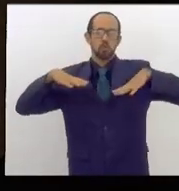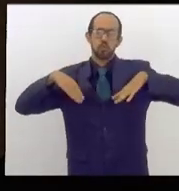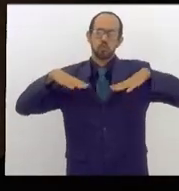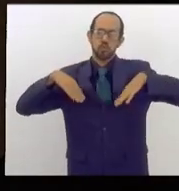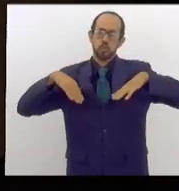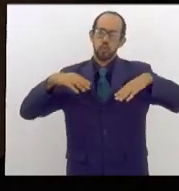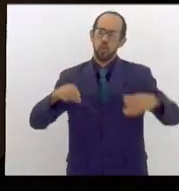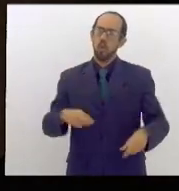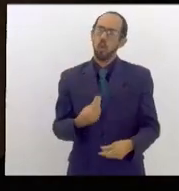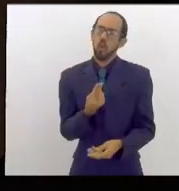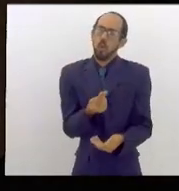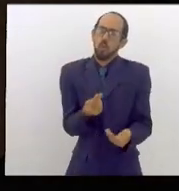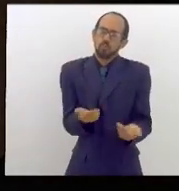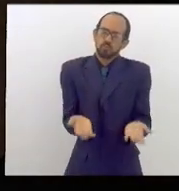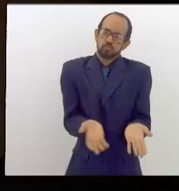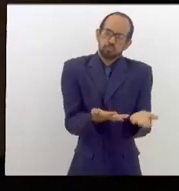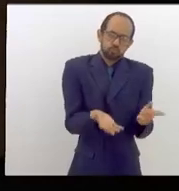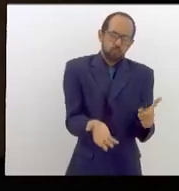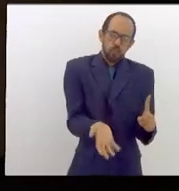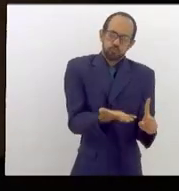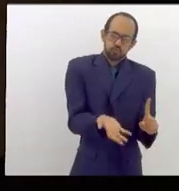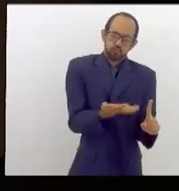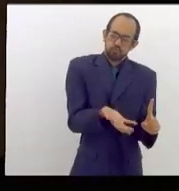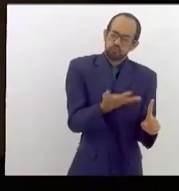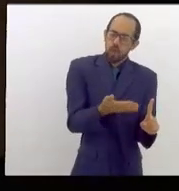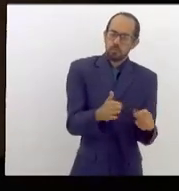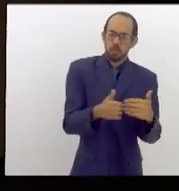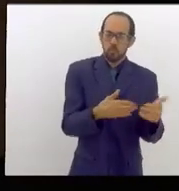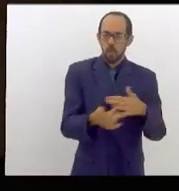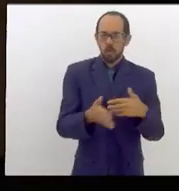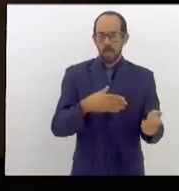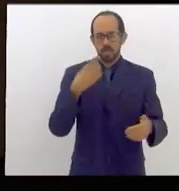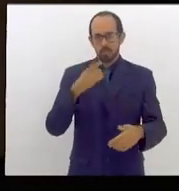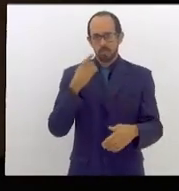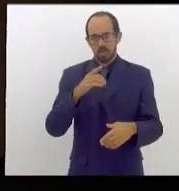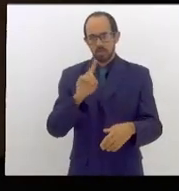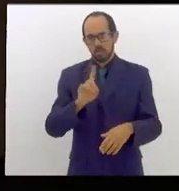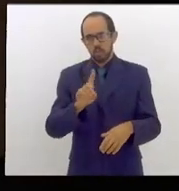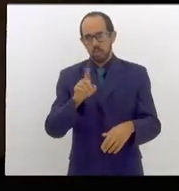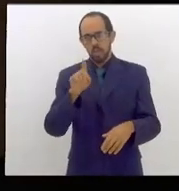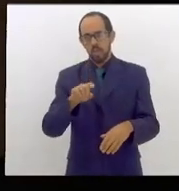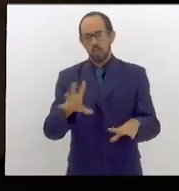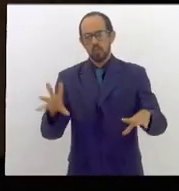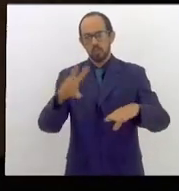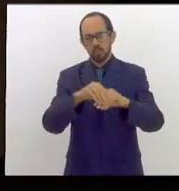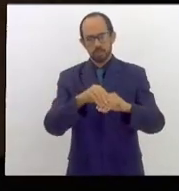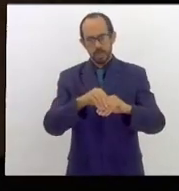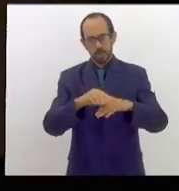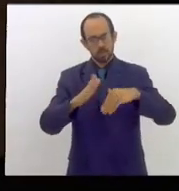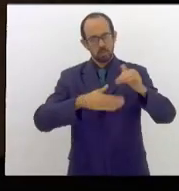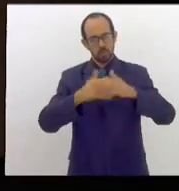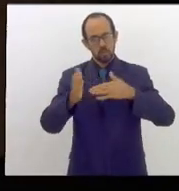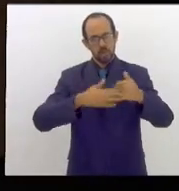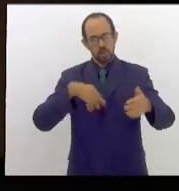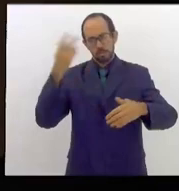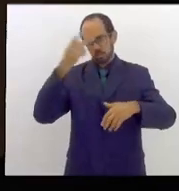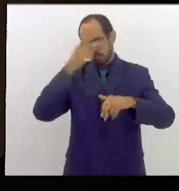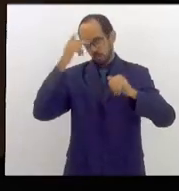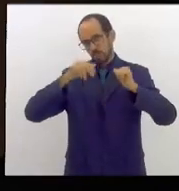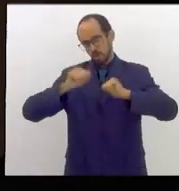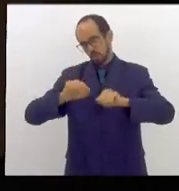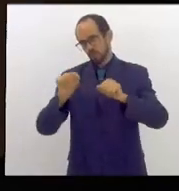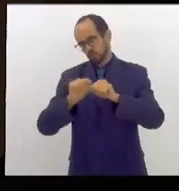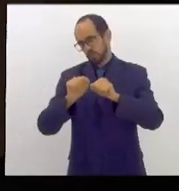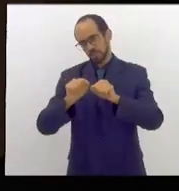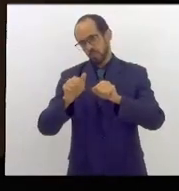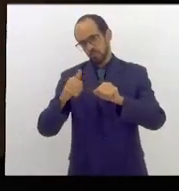benefícios extras para qualquer deputado mas tão somente um sistema complementar o que qualquer um pode fazer e contratar a parte